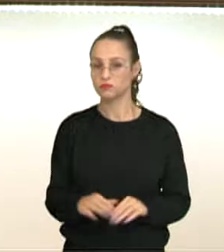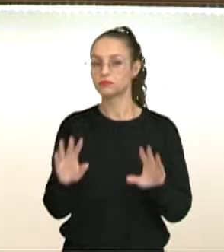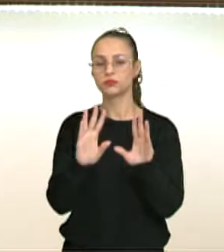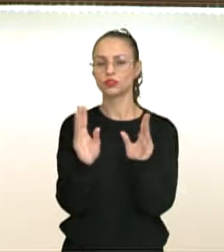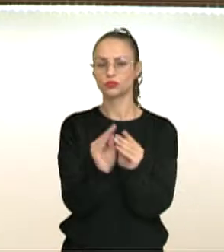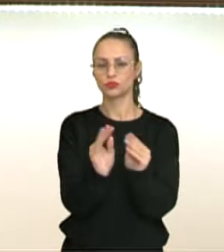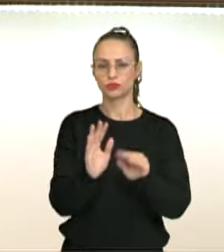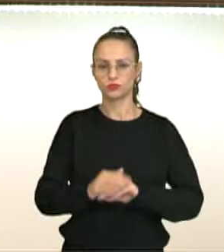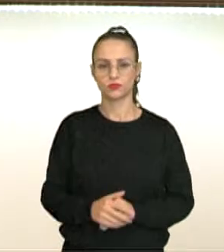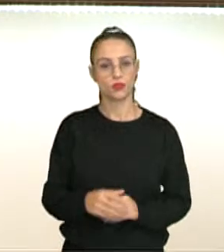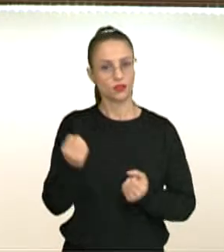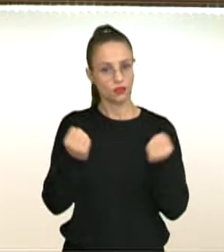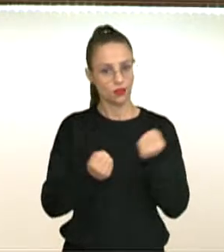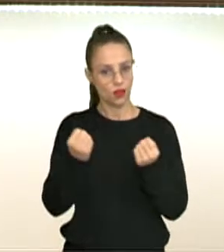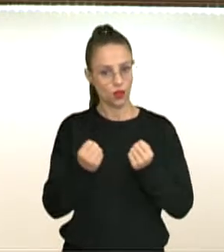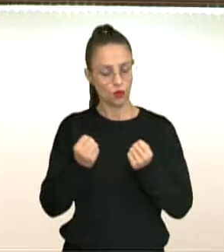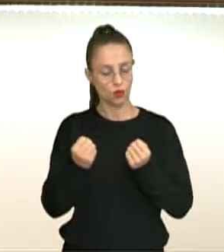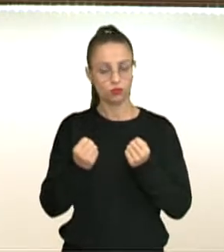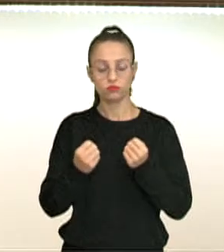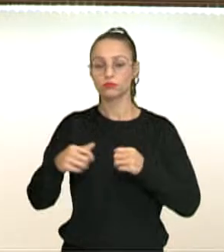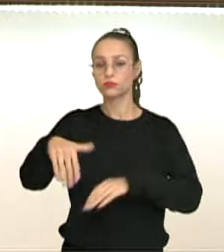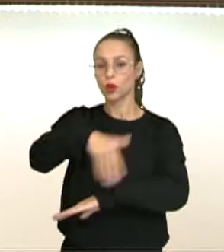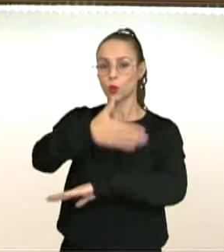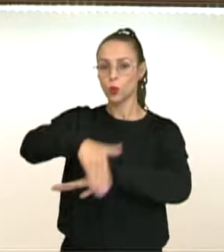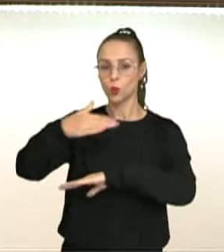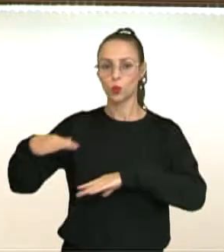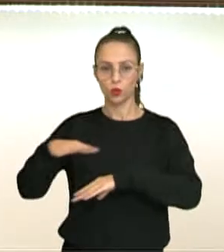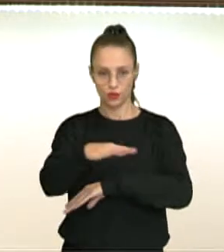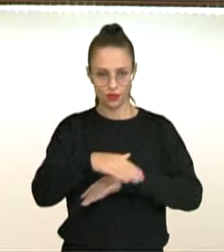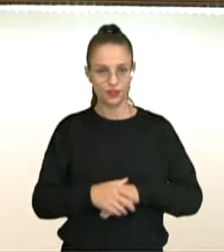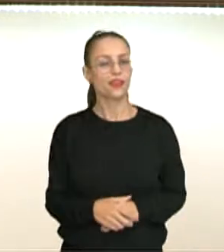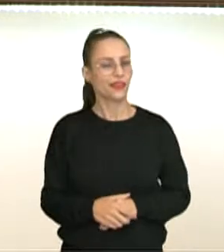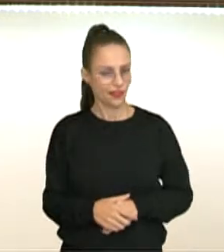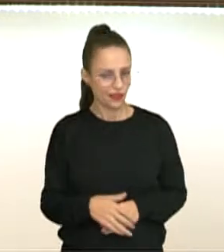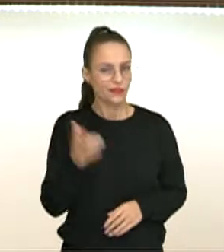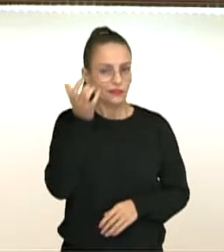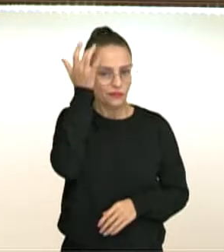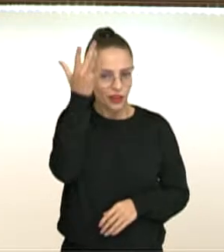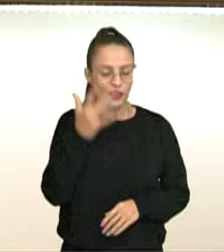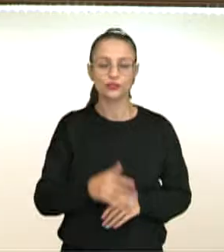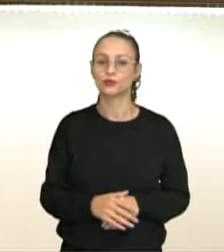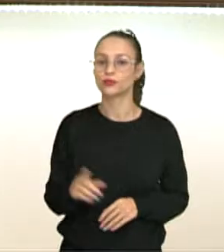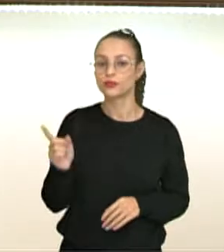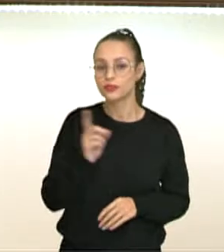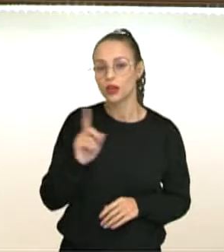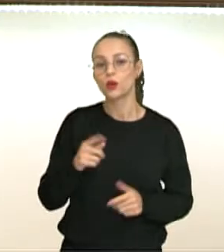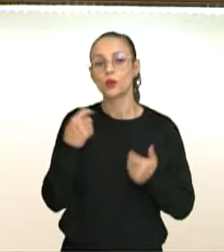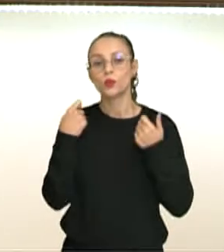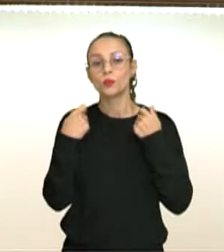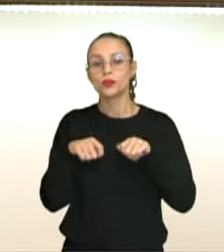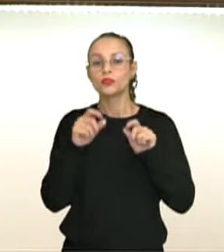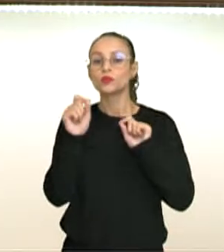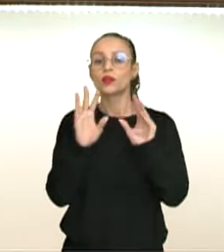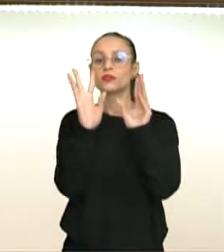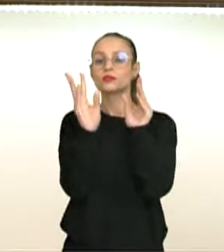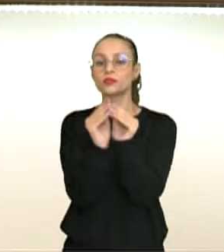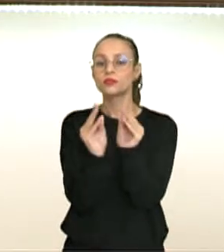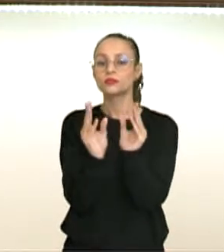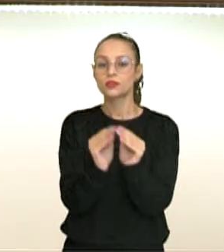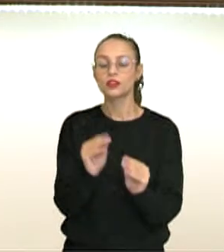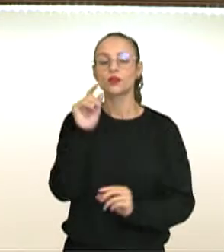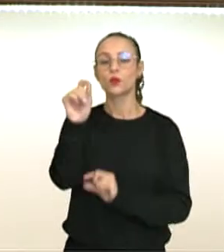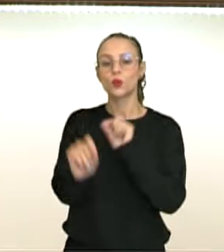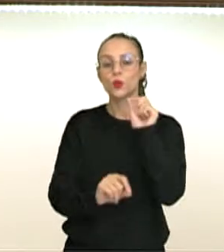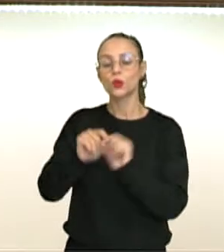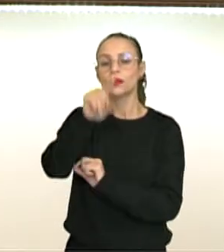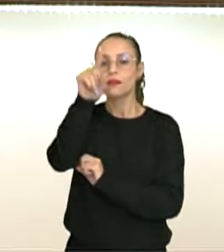Sintetizando, carro, esquina. Ah, você vai dizer fácil, você é professora? Não, eu tenho que sintetizar e ver o quê?